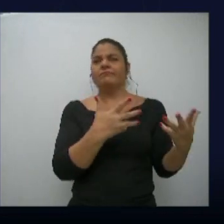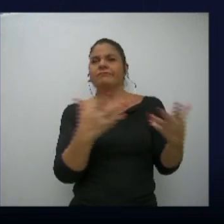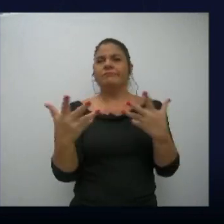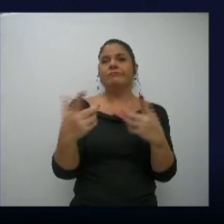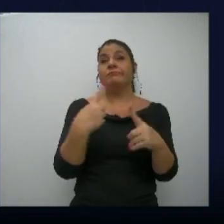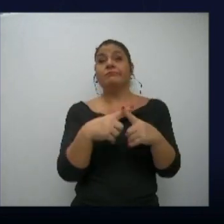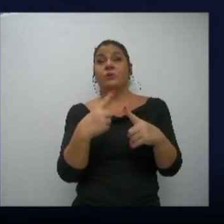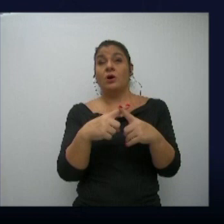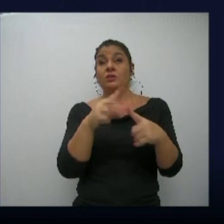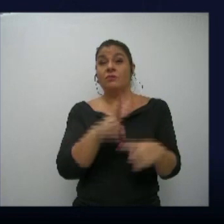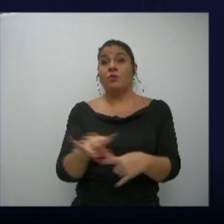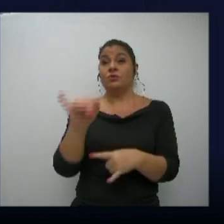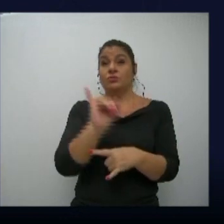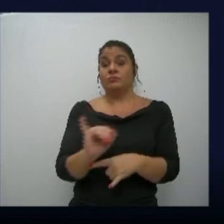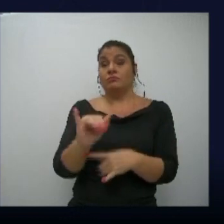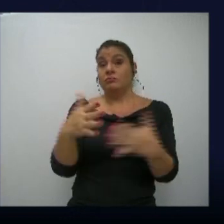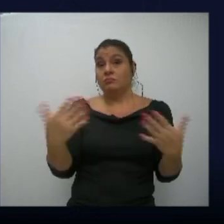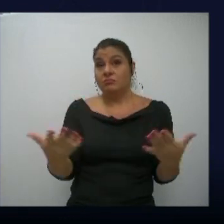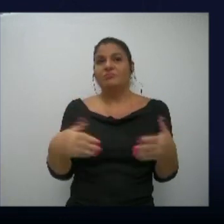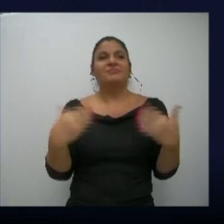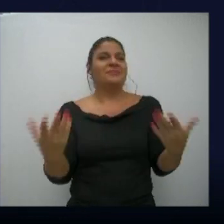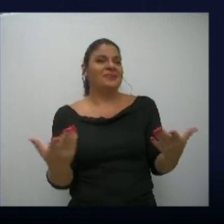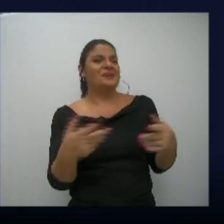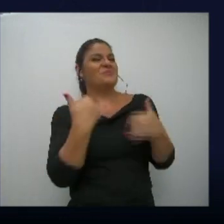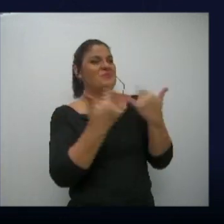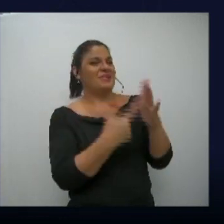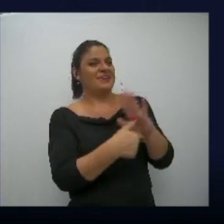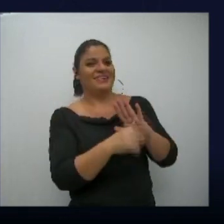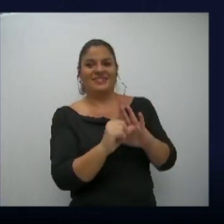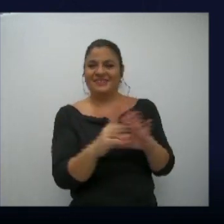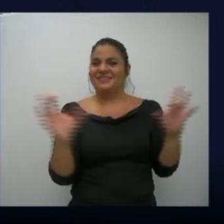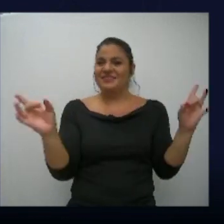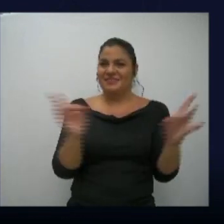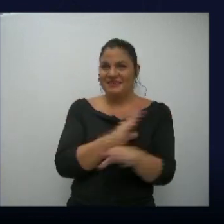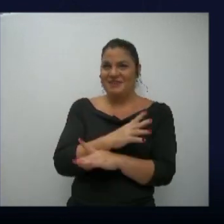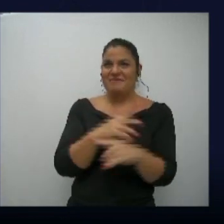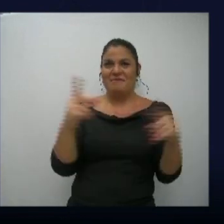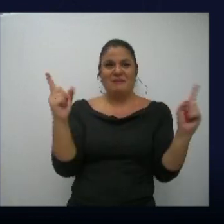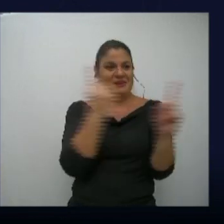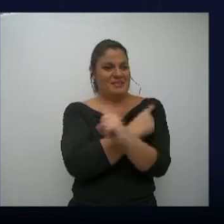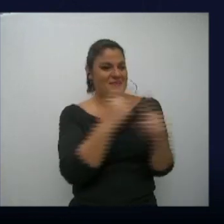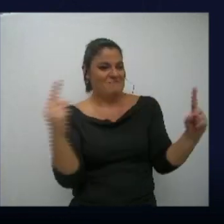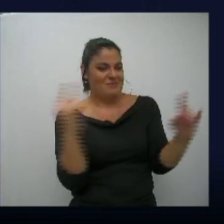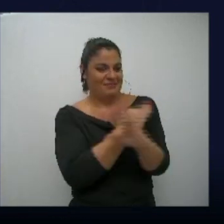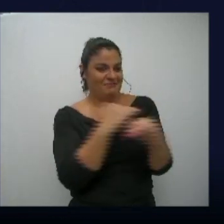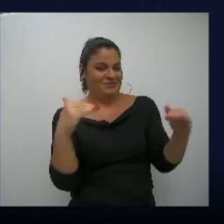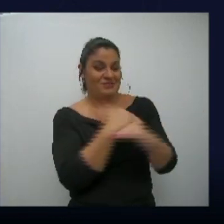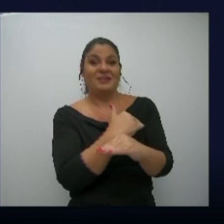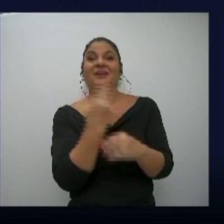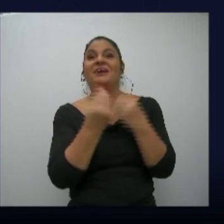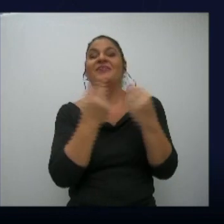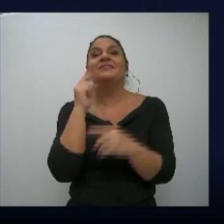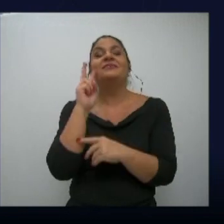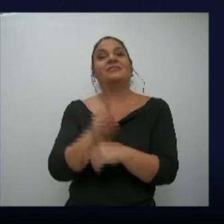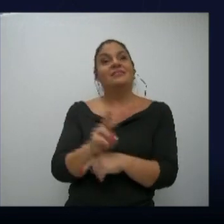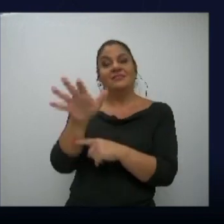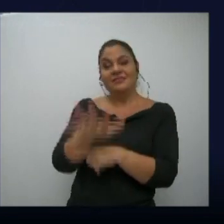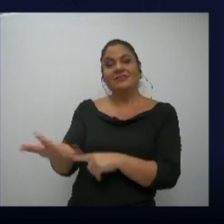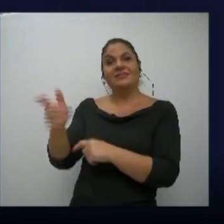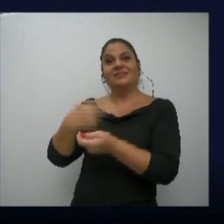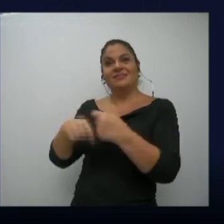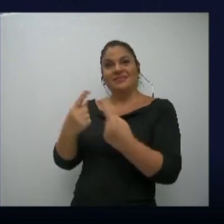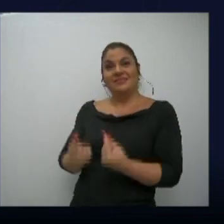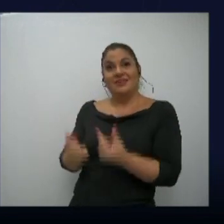questão Oi e aí Fabrício o meu brinquedo e já tá preparando a pista para você como é que você vê o mercado de capitais